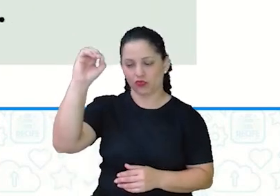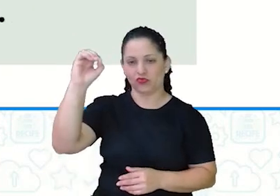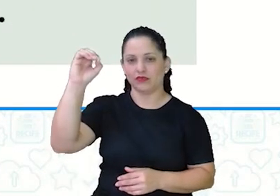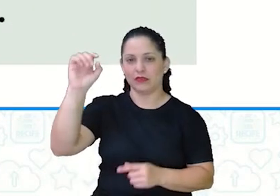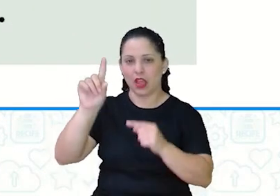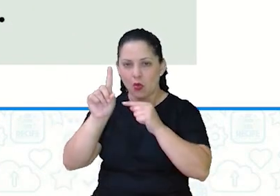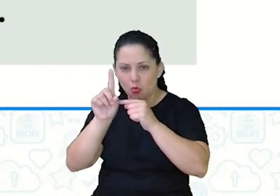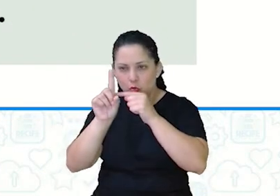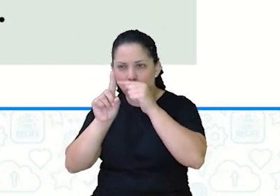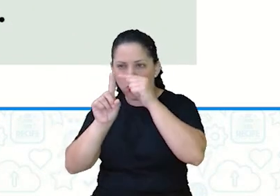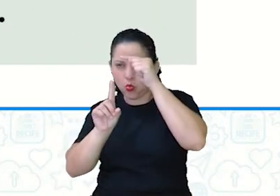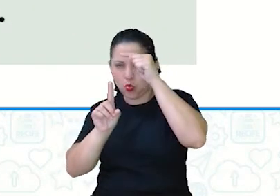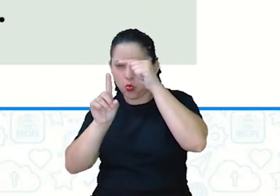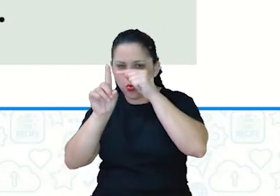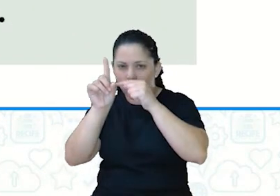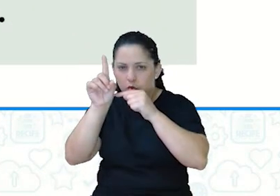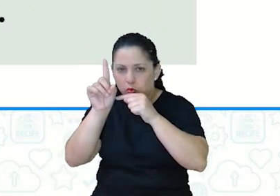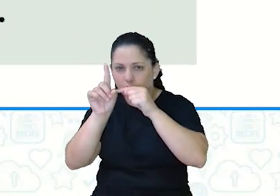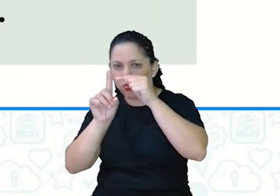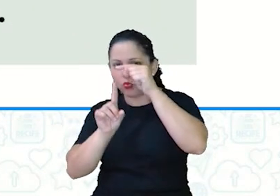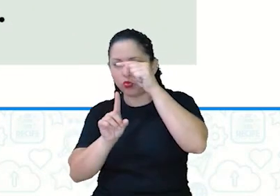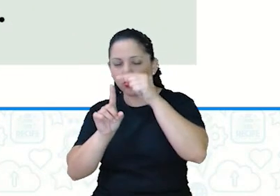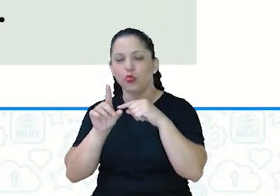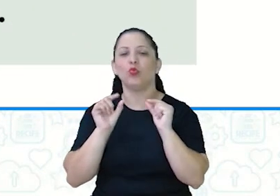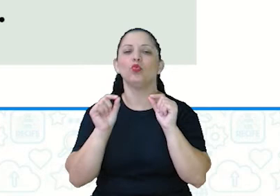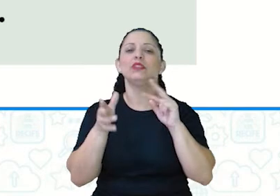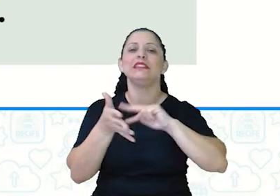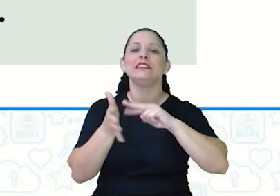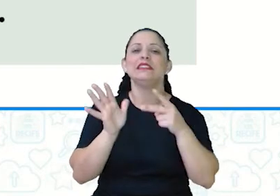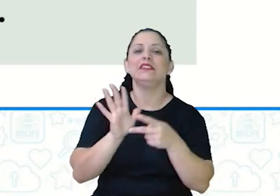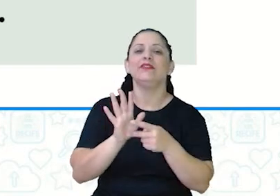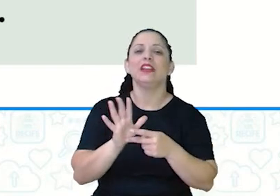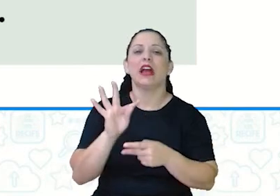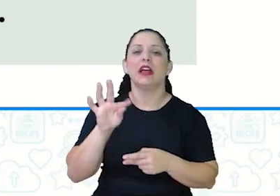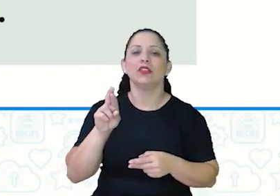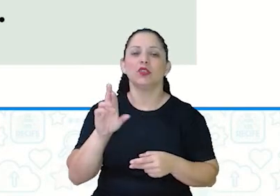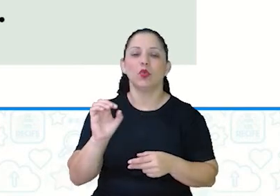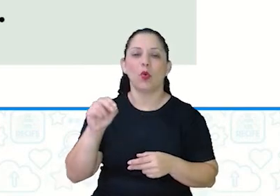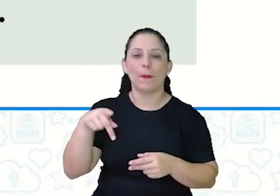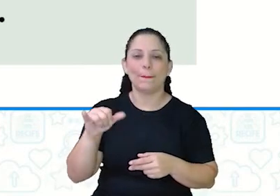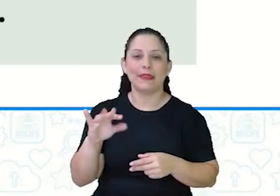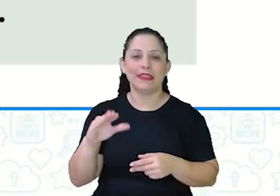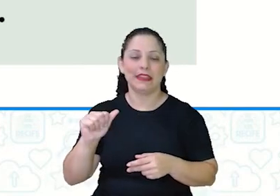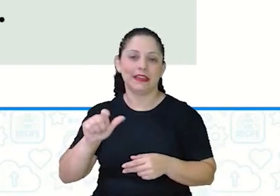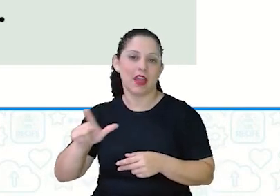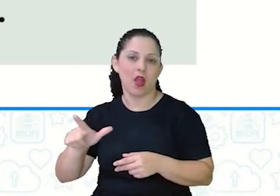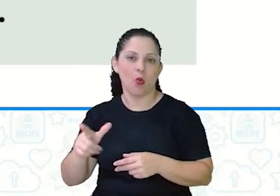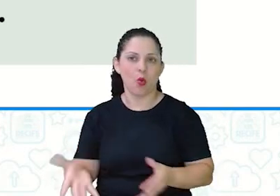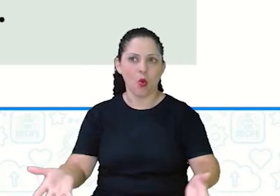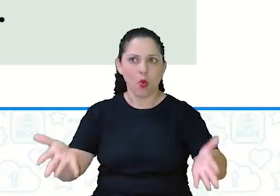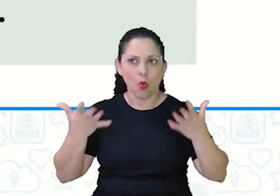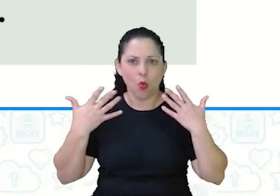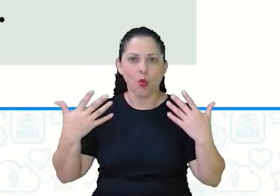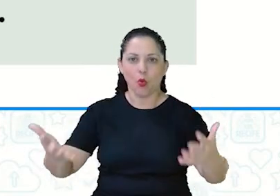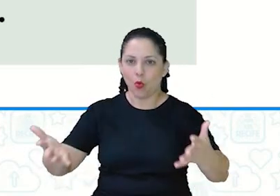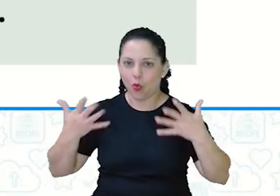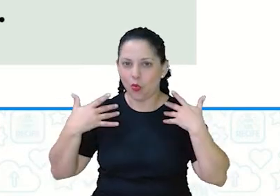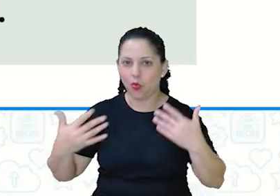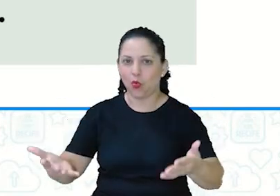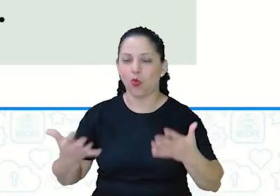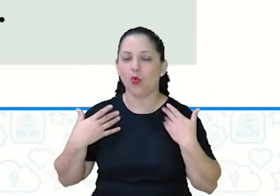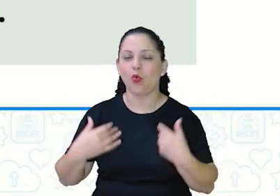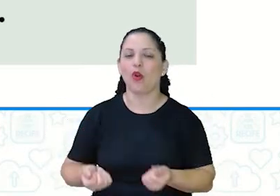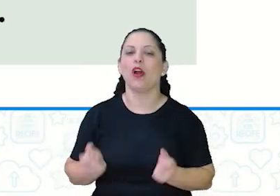variação. Mas o quê? O que significa esse clima tropical úmido? O clima tropical úmido tem temperatura média do ar